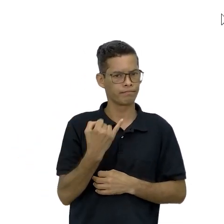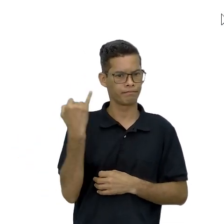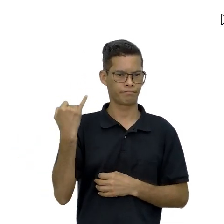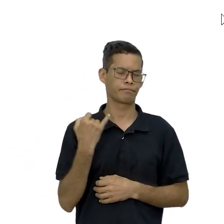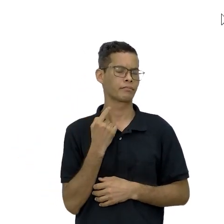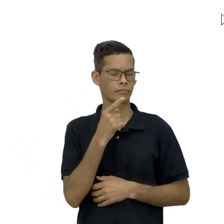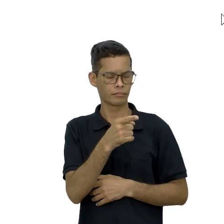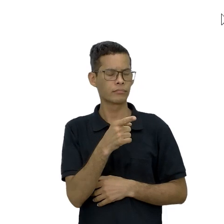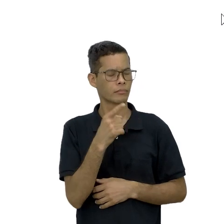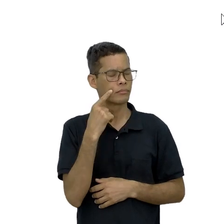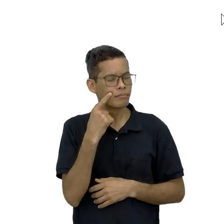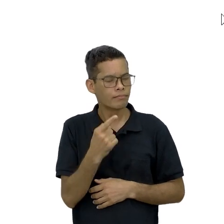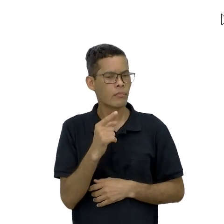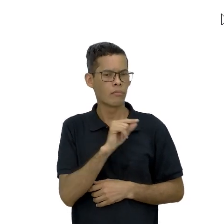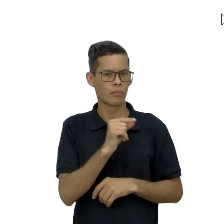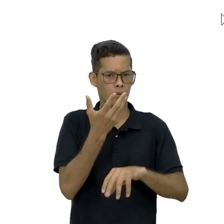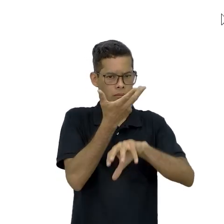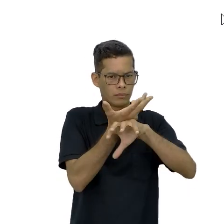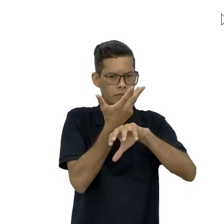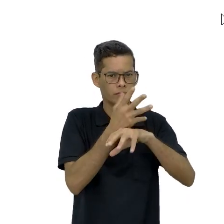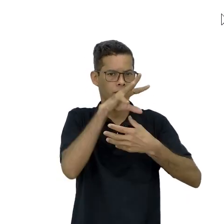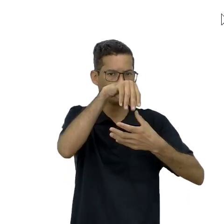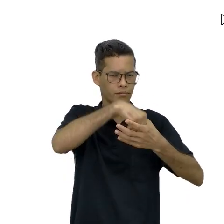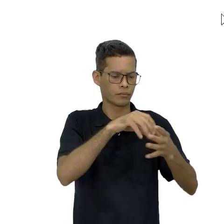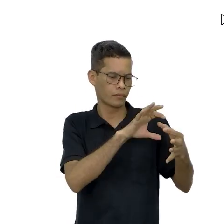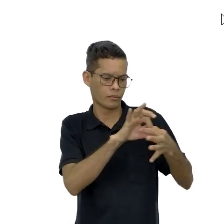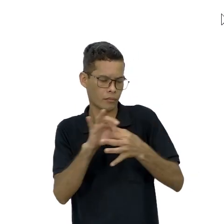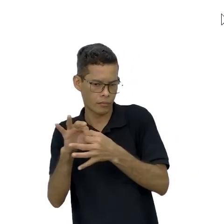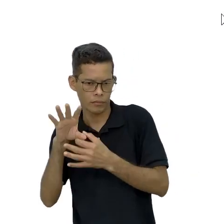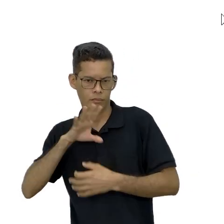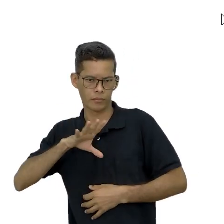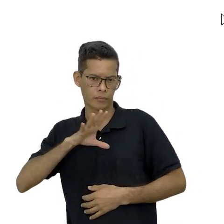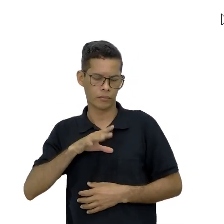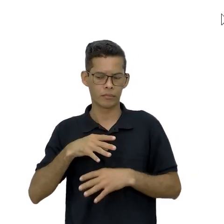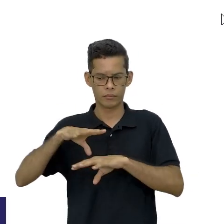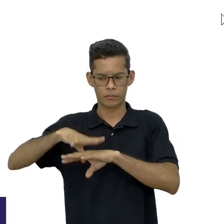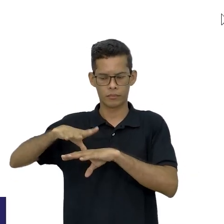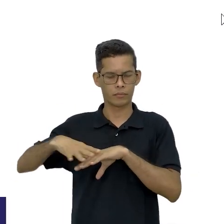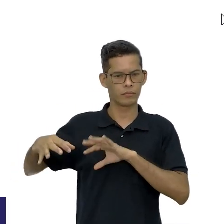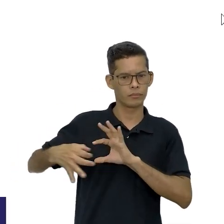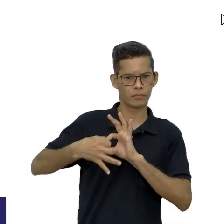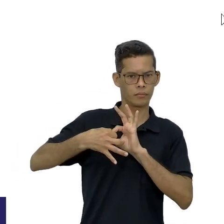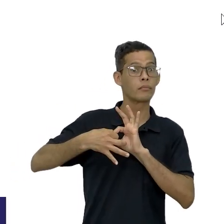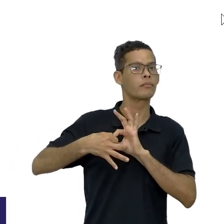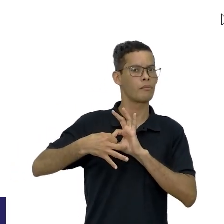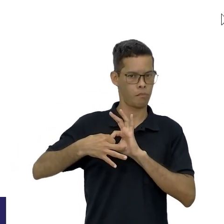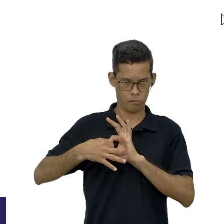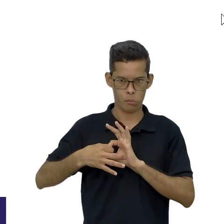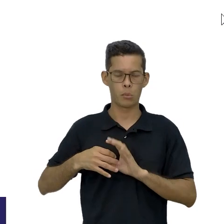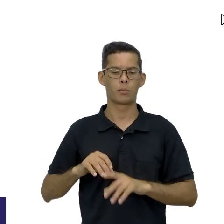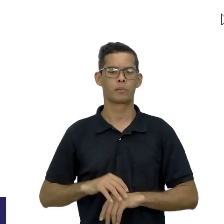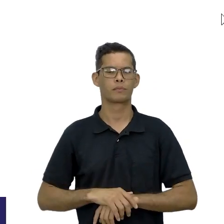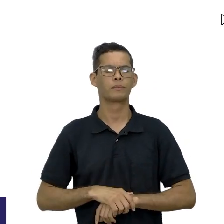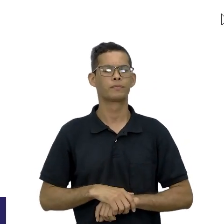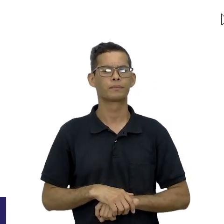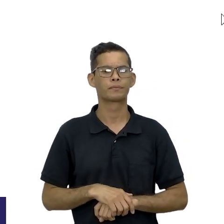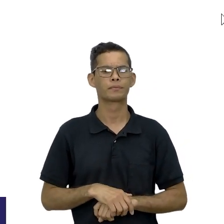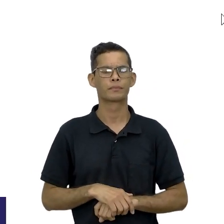por base a interdisciplinaridade entre a língua portuguesa e matemática. Podemos seguir?